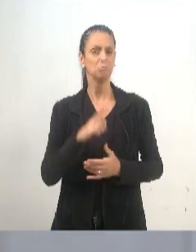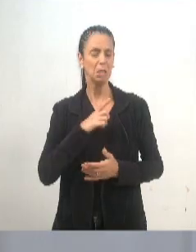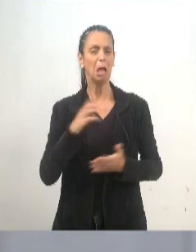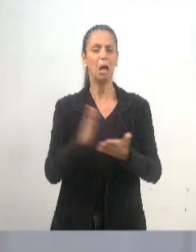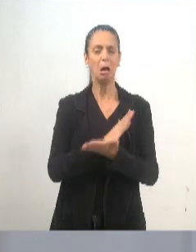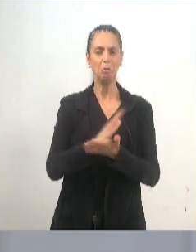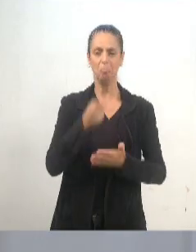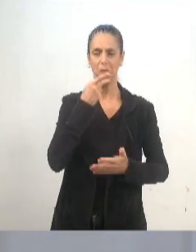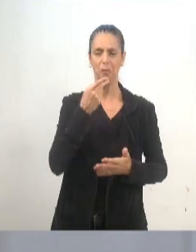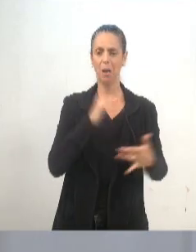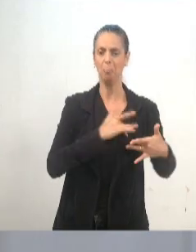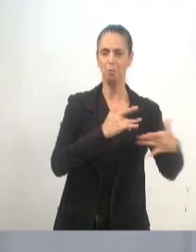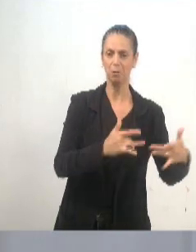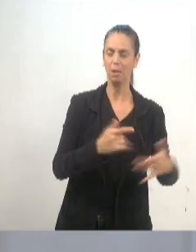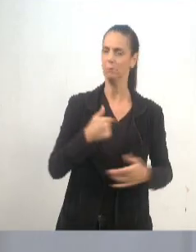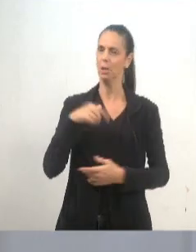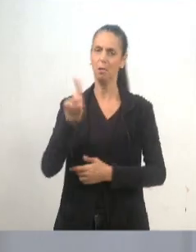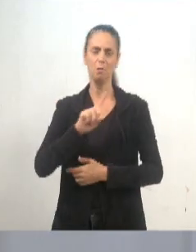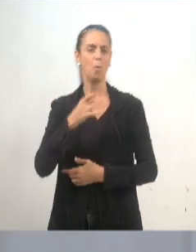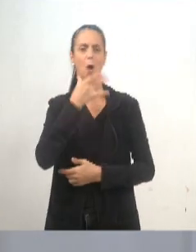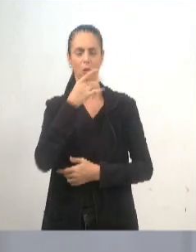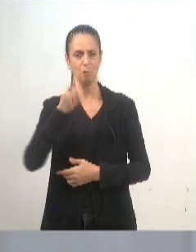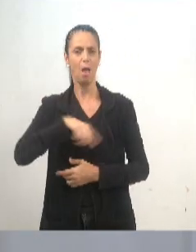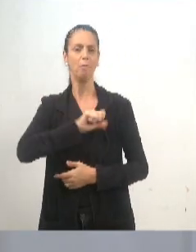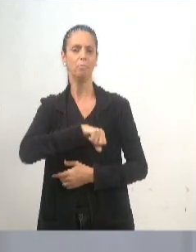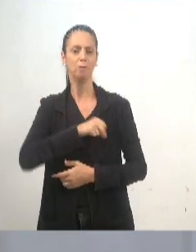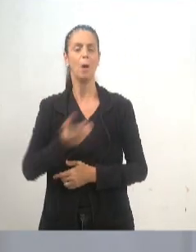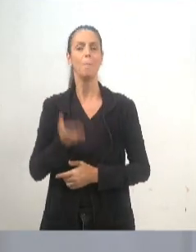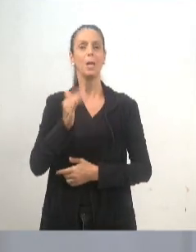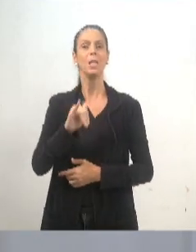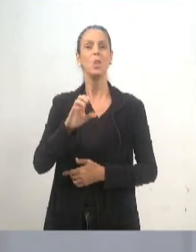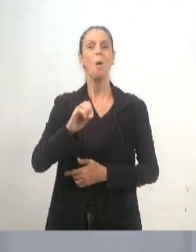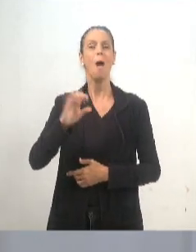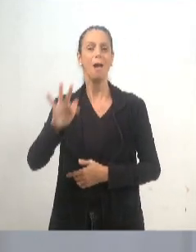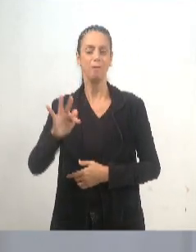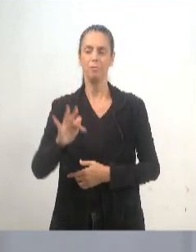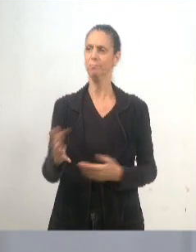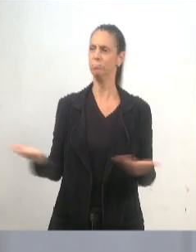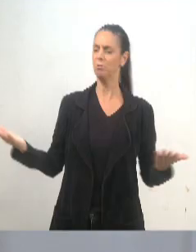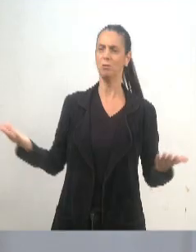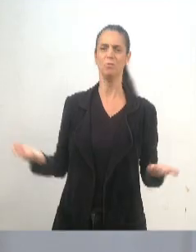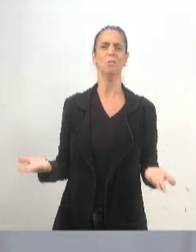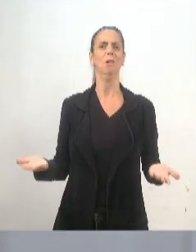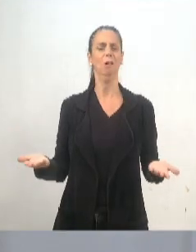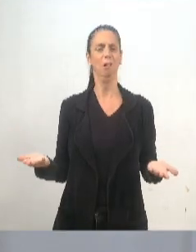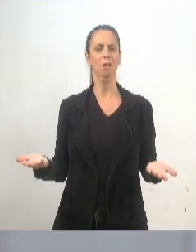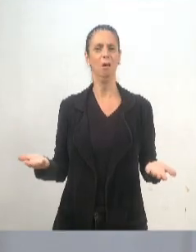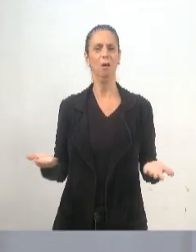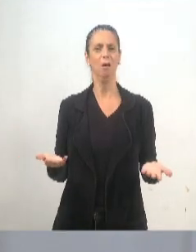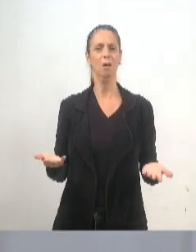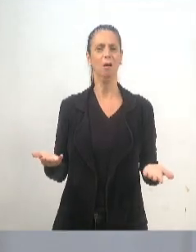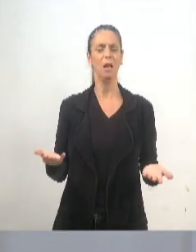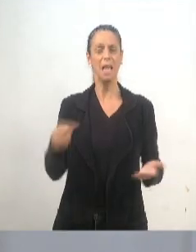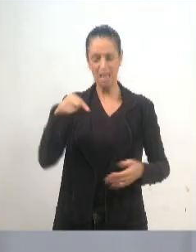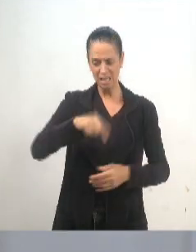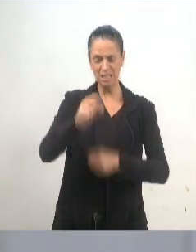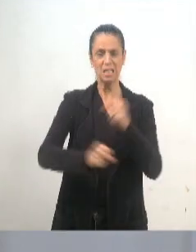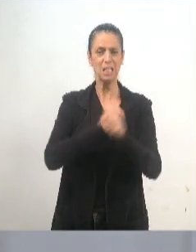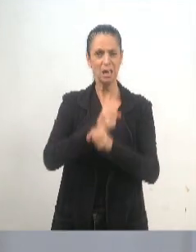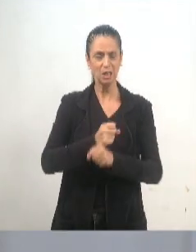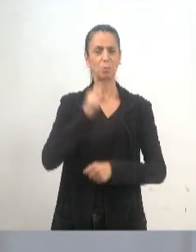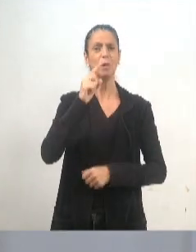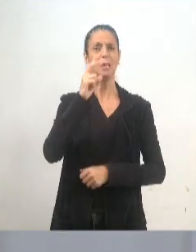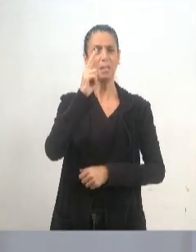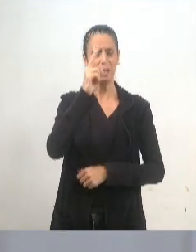bondades, mas eu chamo de maldades. Aumento do IOF, uma sacanagem tão grande, um custo só para esse ano e ano que vem de